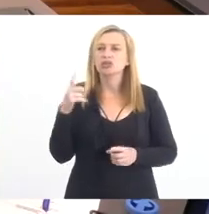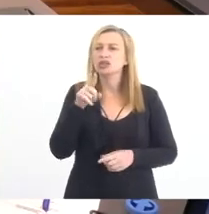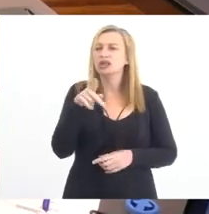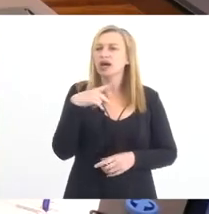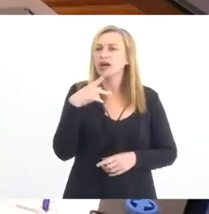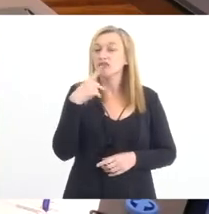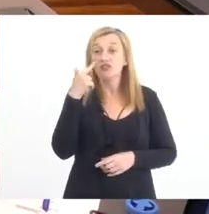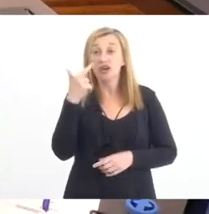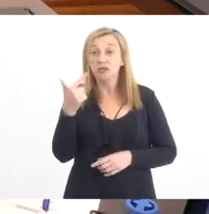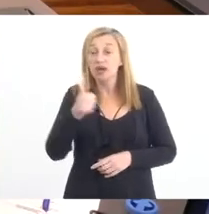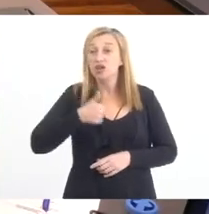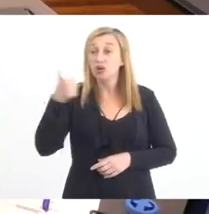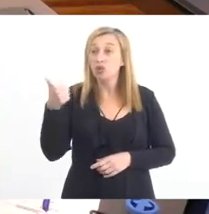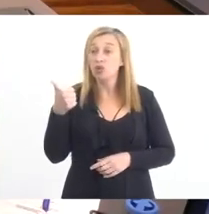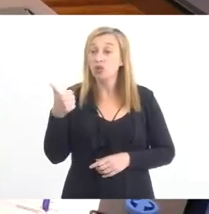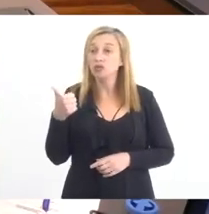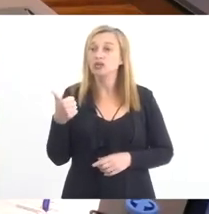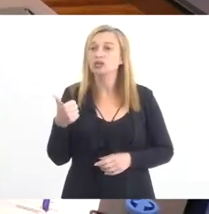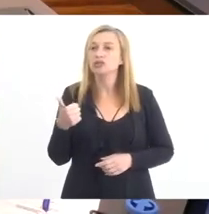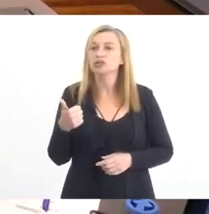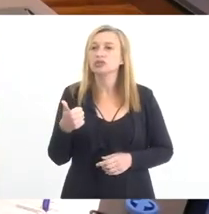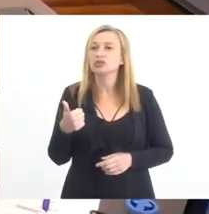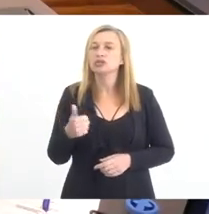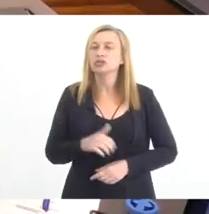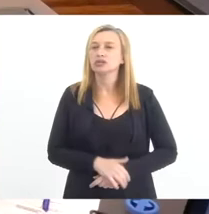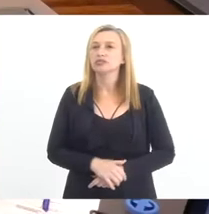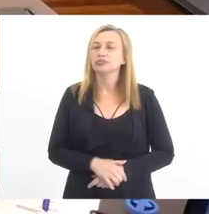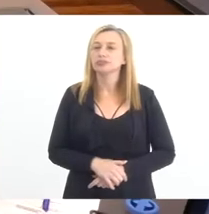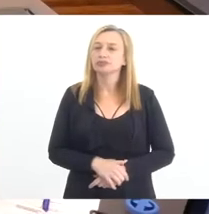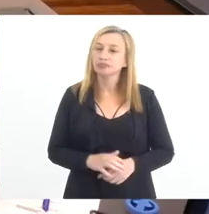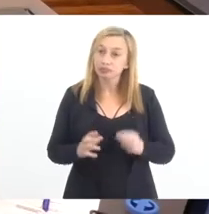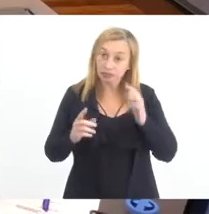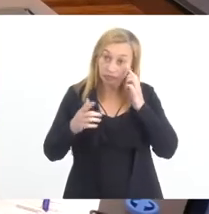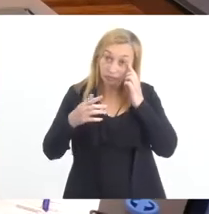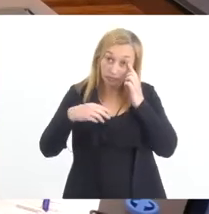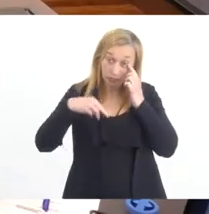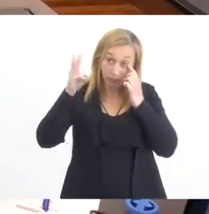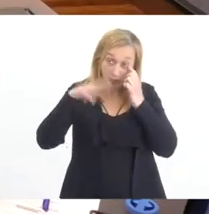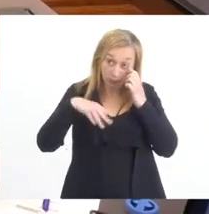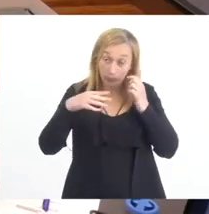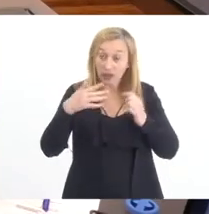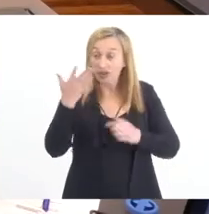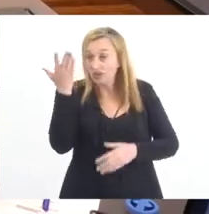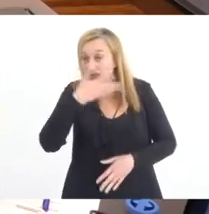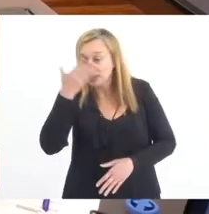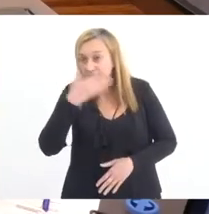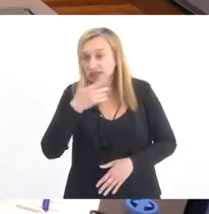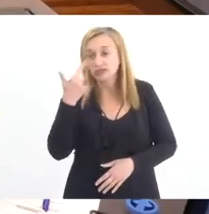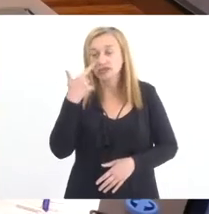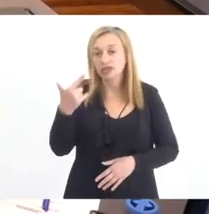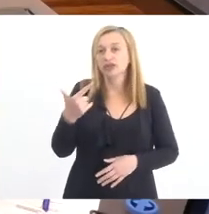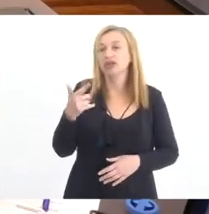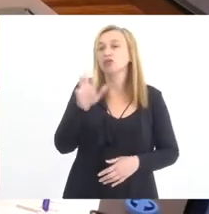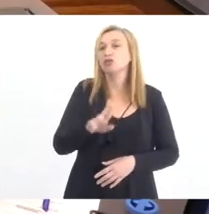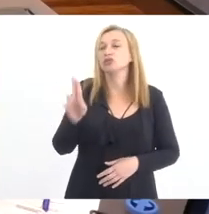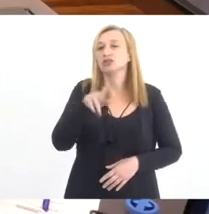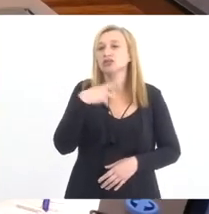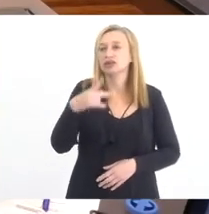para verificar isso, porque daqui a gente não está assistindo, mas para quem está assistindo, talvez não esteja focando em quem vai fazer uso da